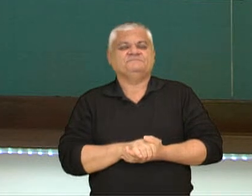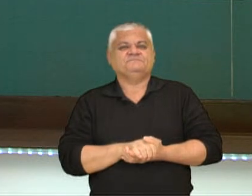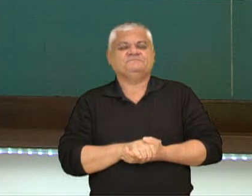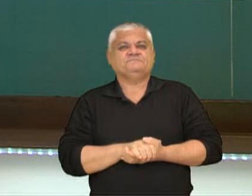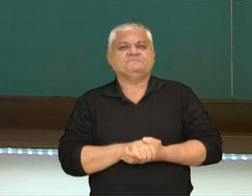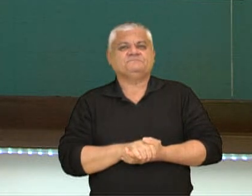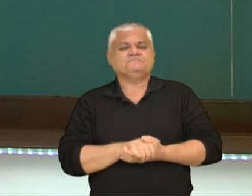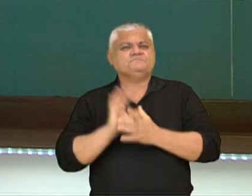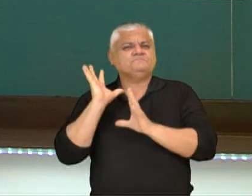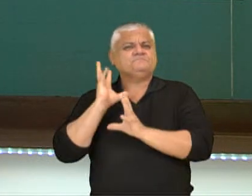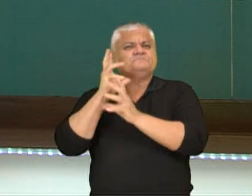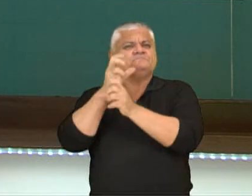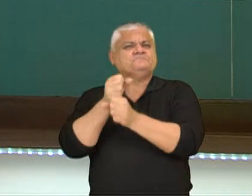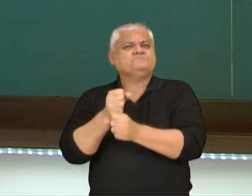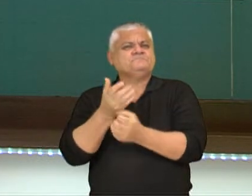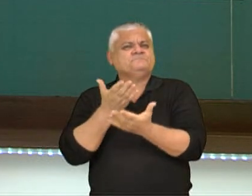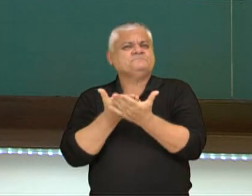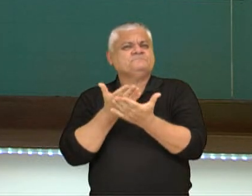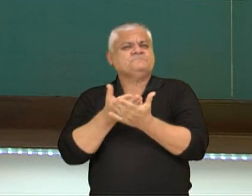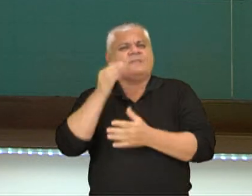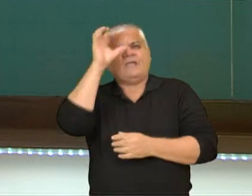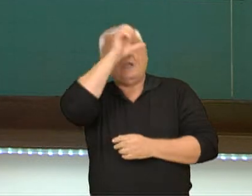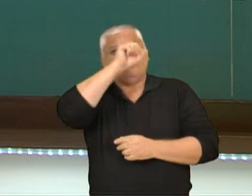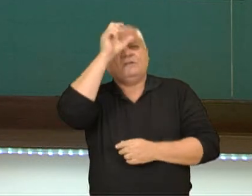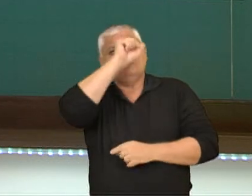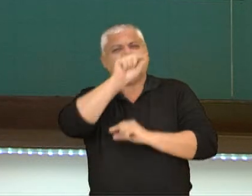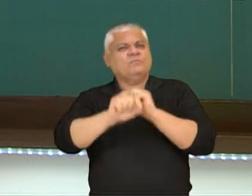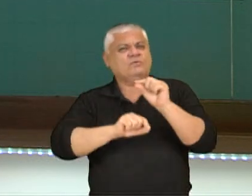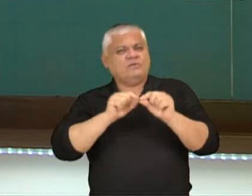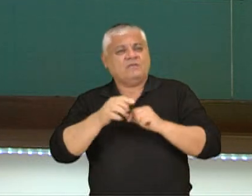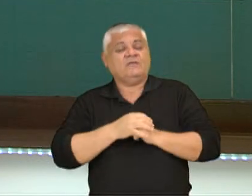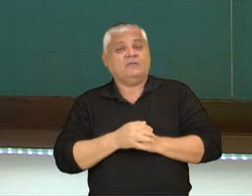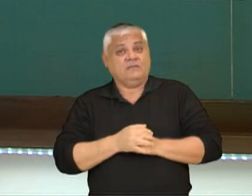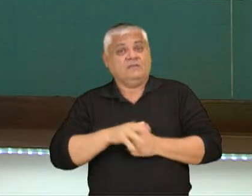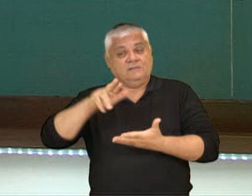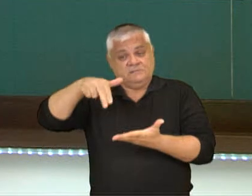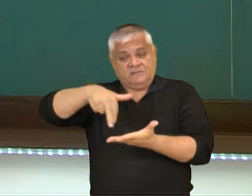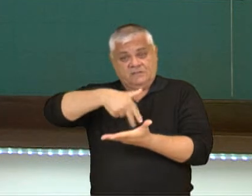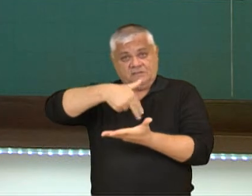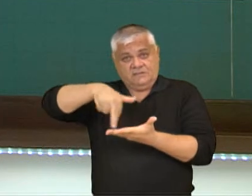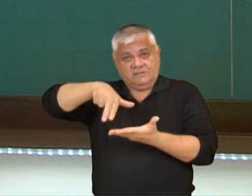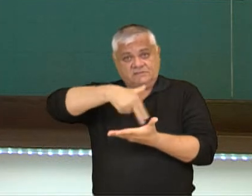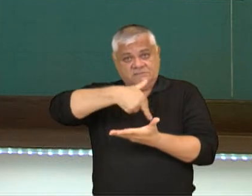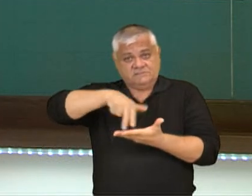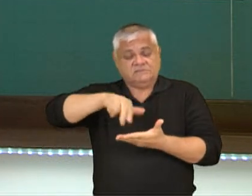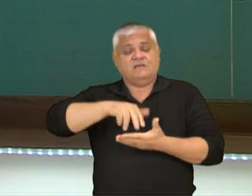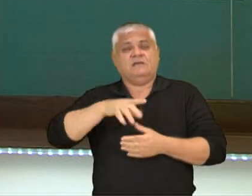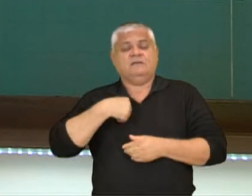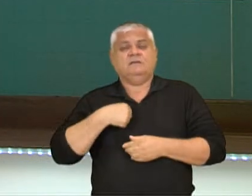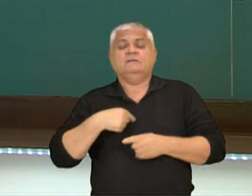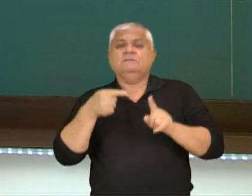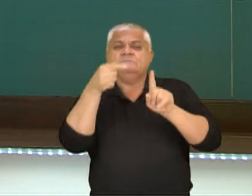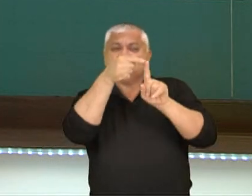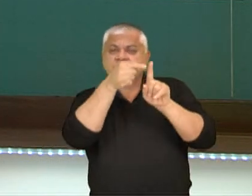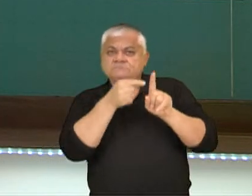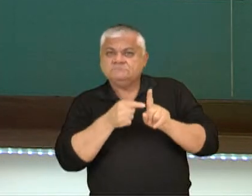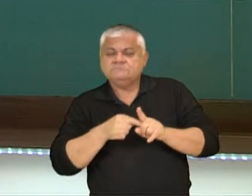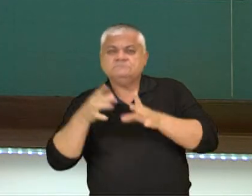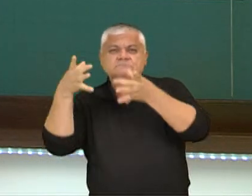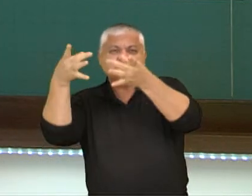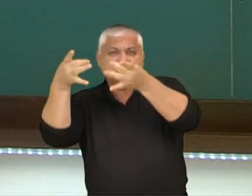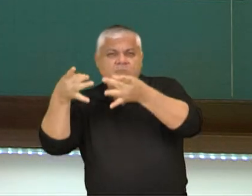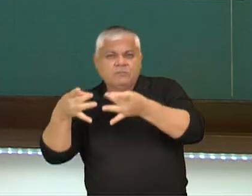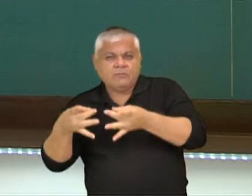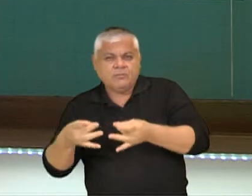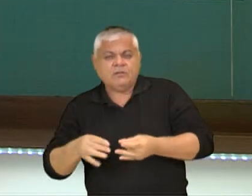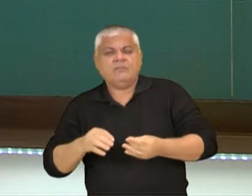E retomando um pouquinho sobre o que nós vimos na nossa aula de hoje, nós vimos sobre a dança. Nós vimos a sua definição, a sua classificação,